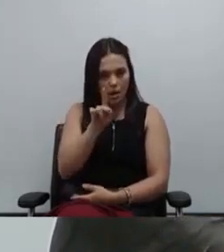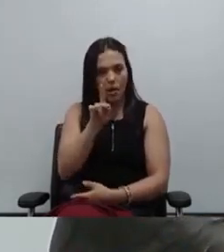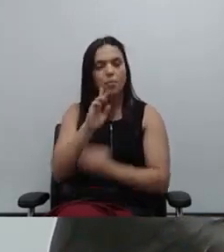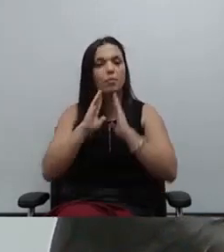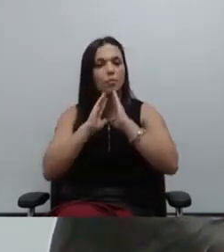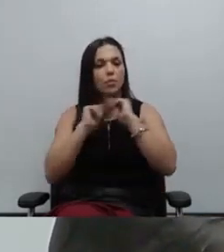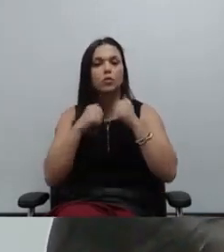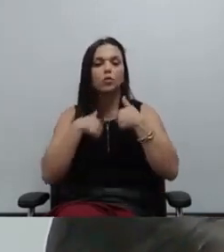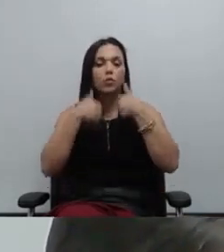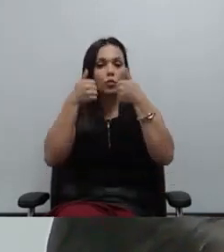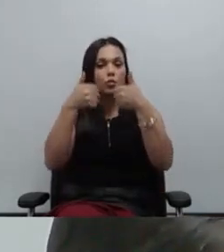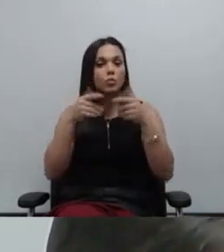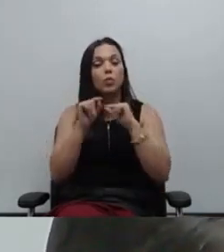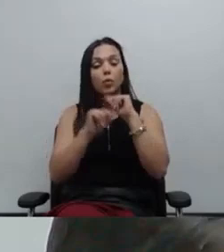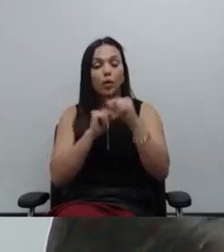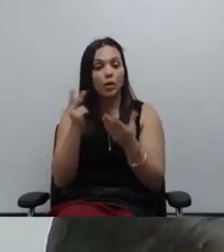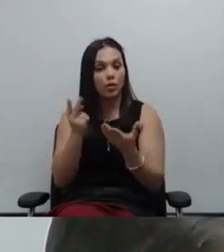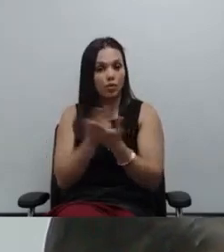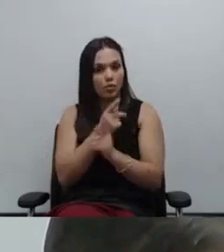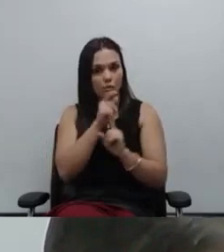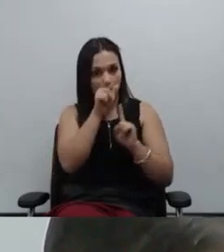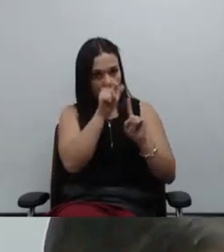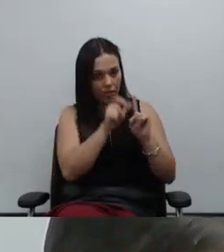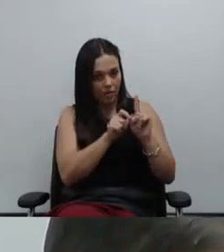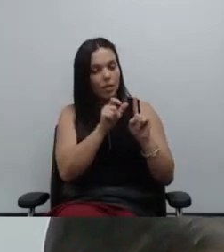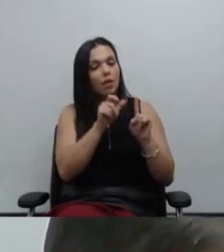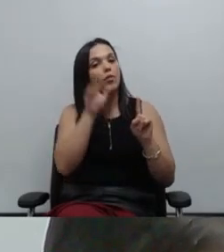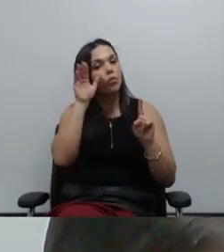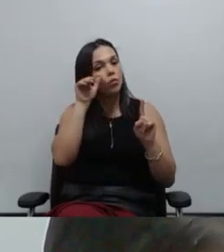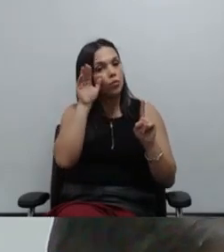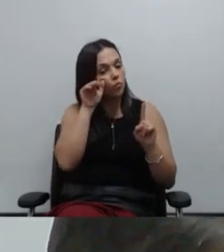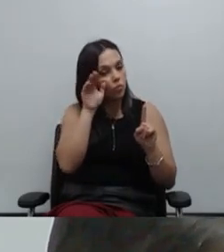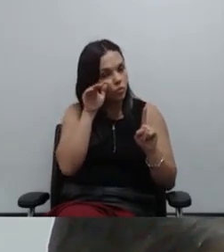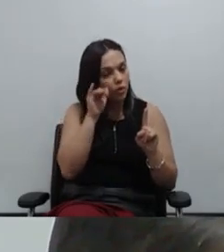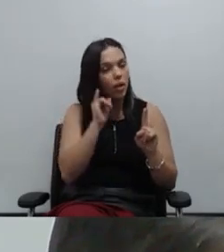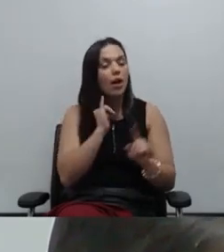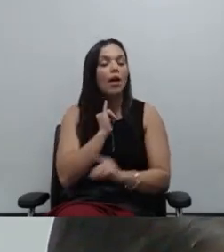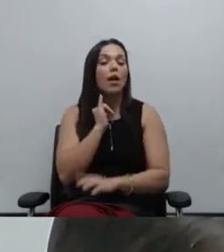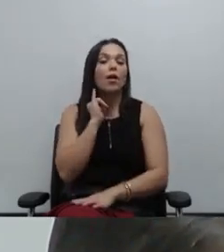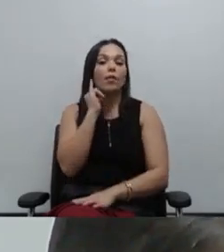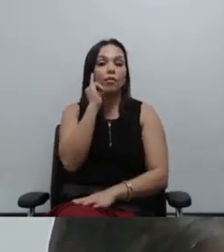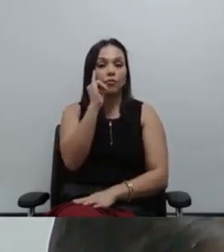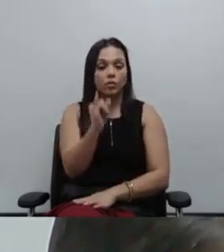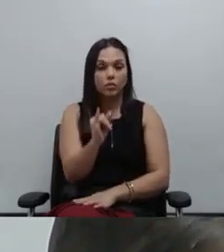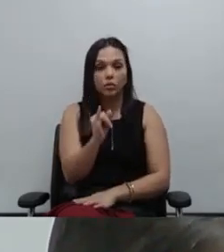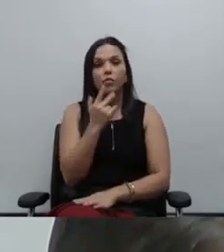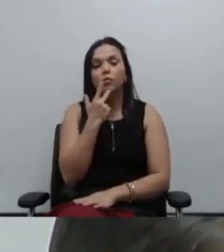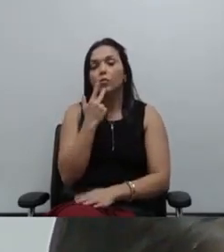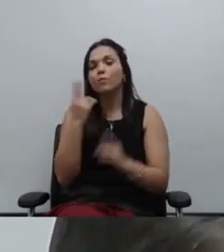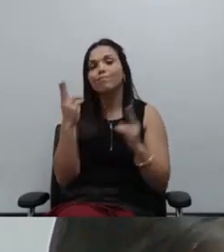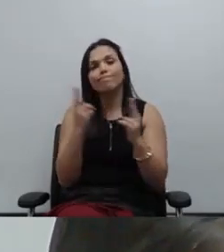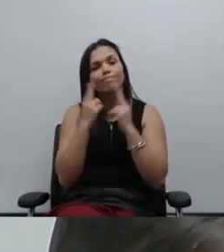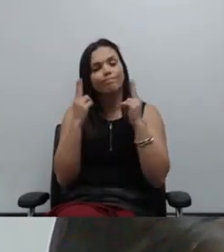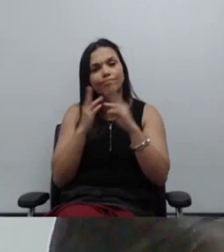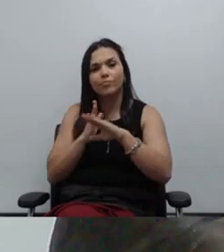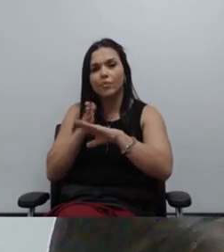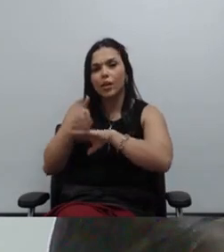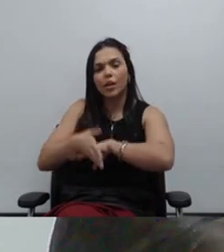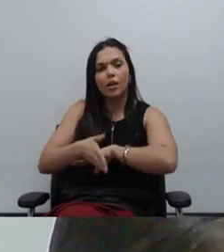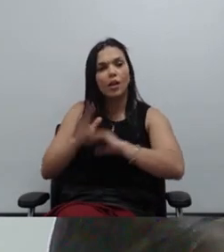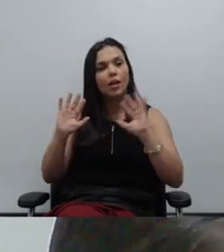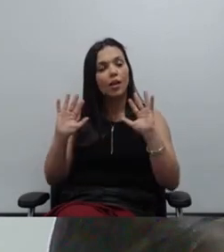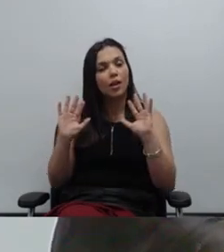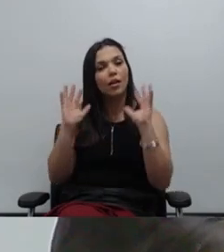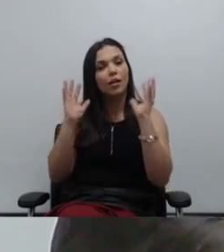o que aconteceu. Ocorre que a servidora Maria Hilda Martins Damasceno informou que, por motivo de força maior, não pôde comparecer ao evento,